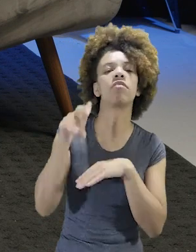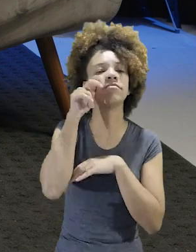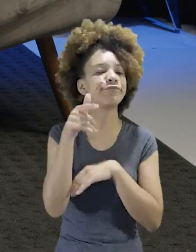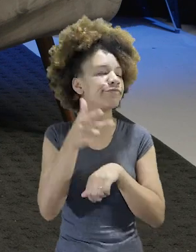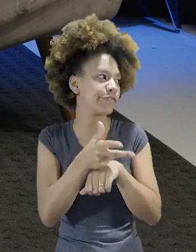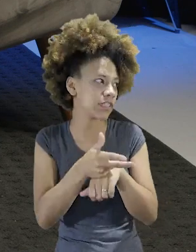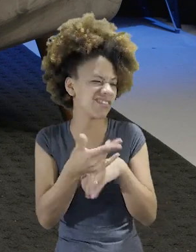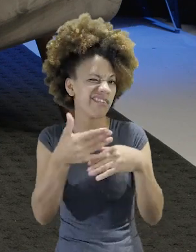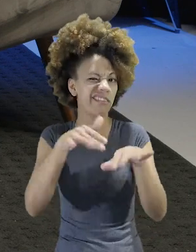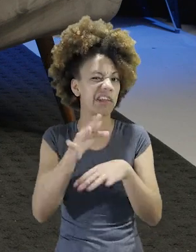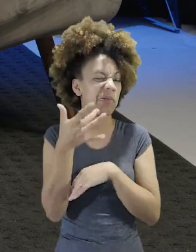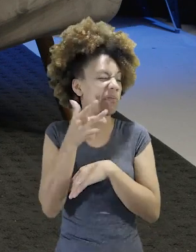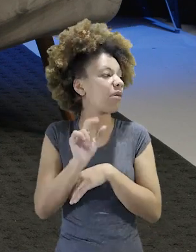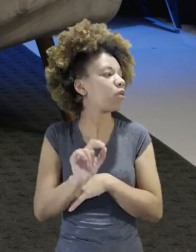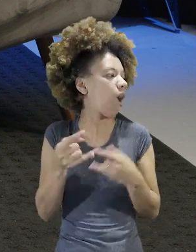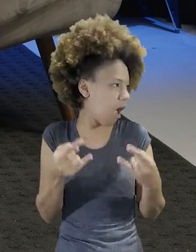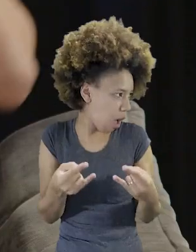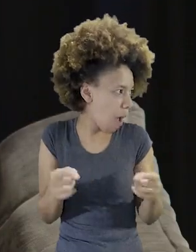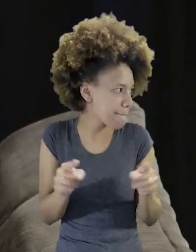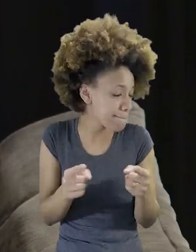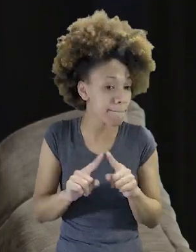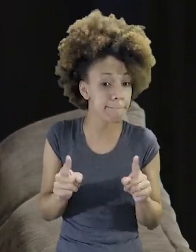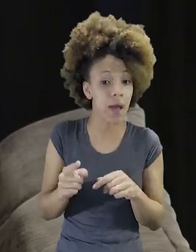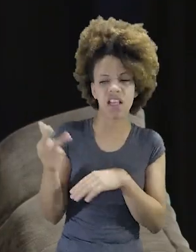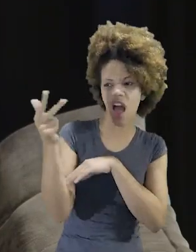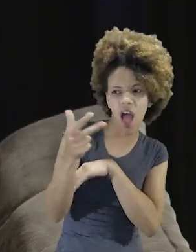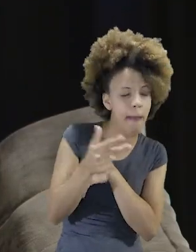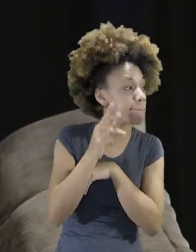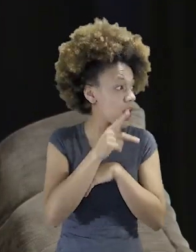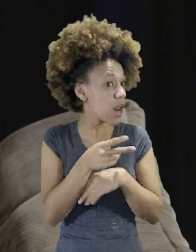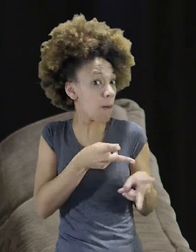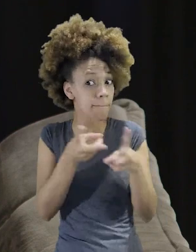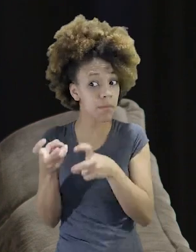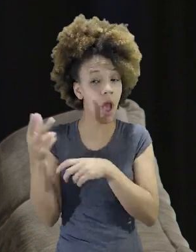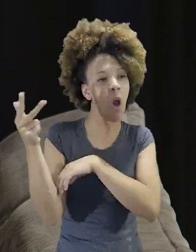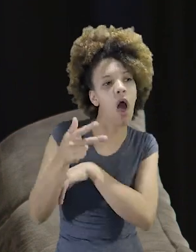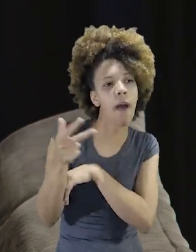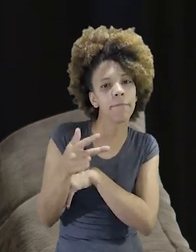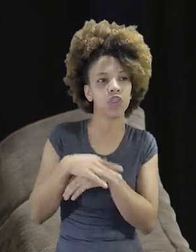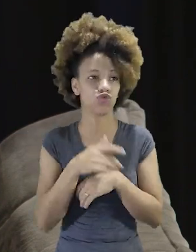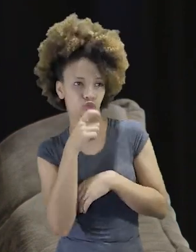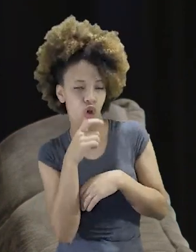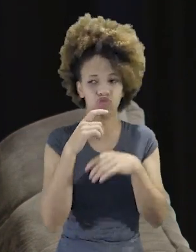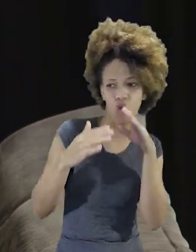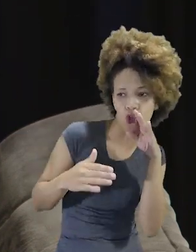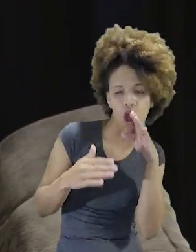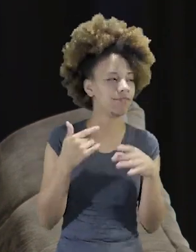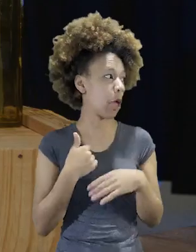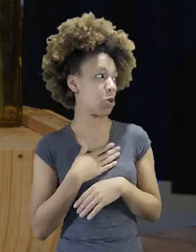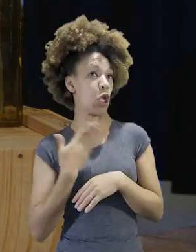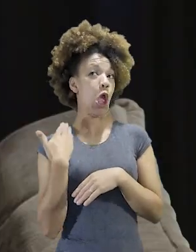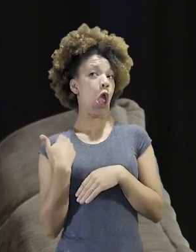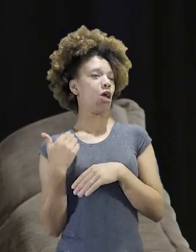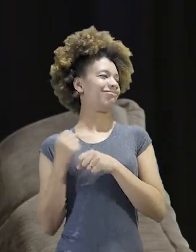molecada assistindo esse vídeo que eu acho que nem houve rock mas ele ouve rap para e eu vi que o rap ele saiu daquela coisa da melhor na